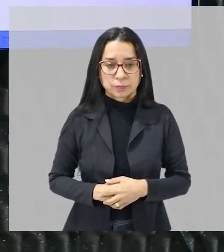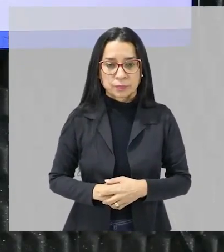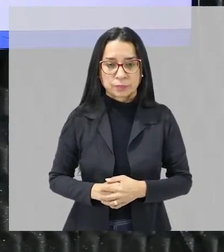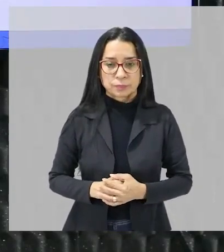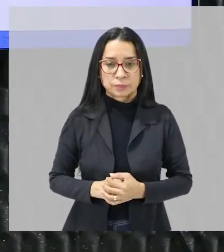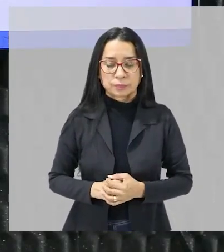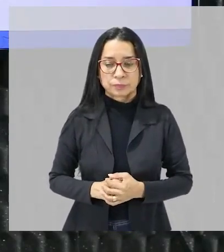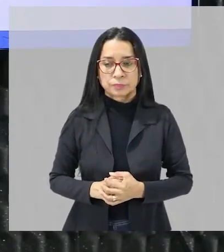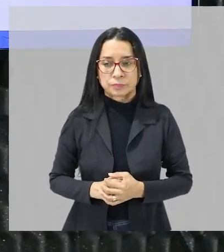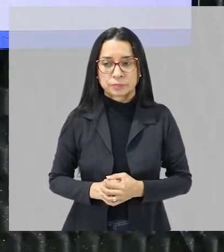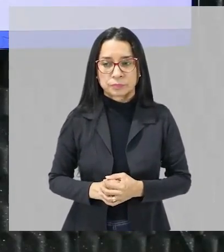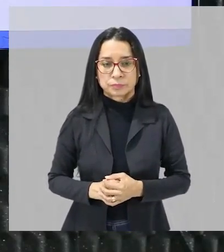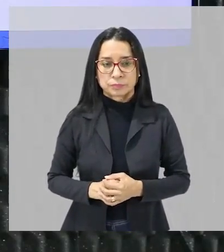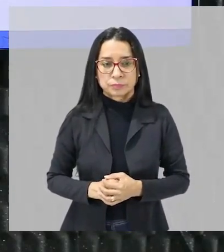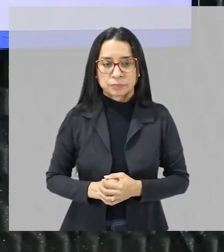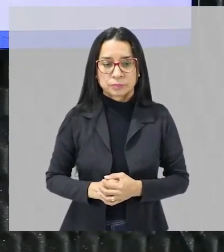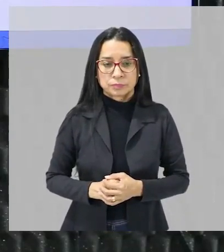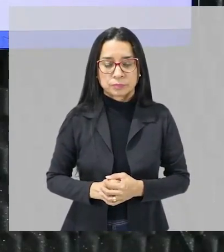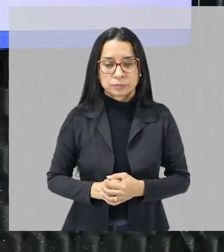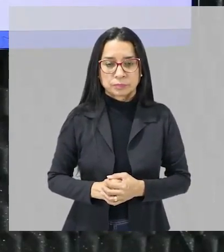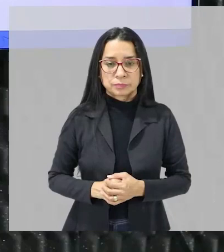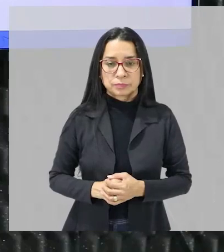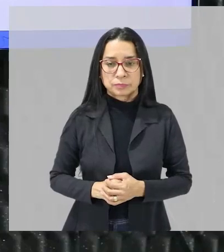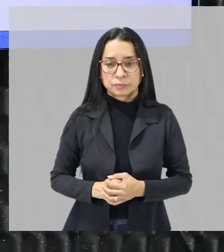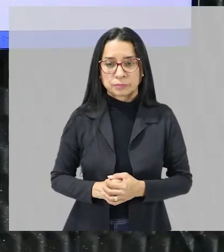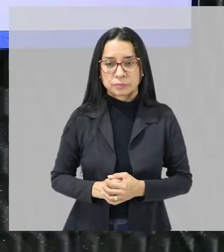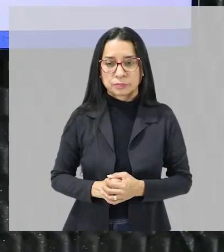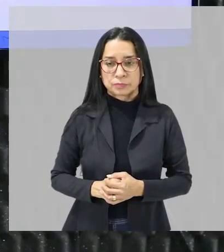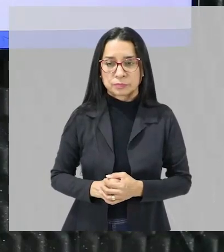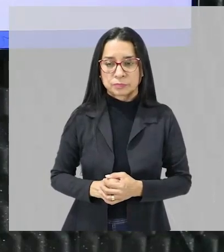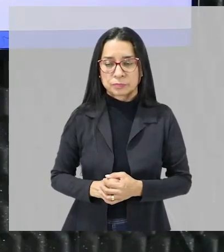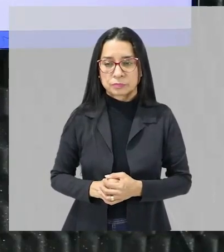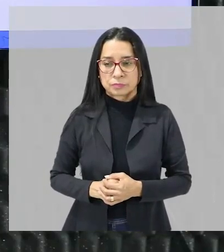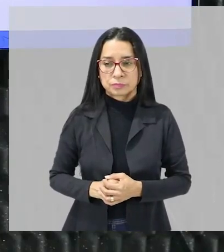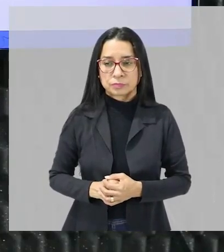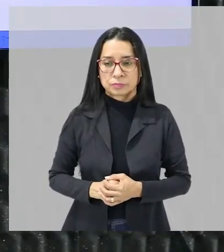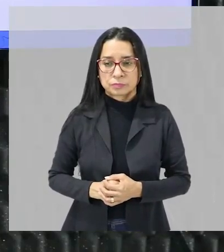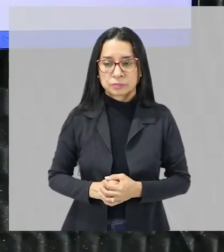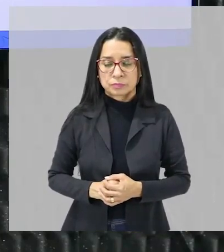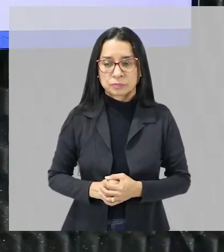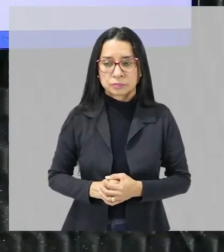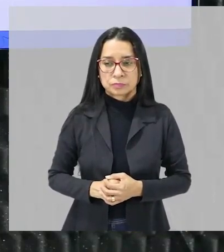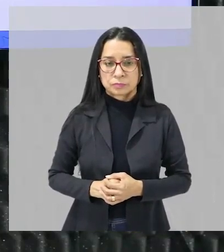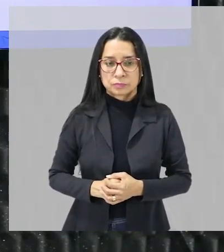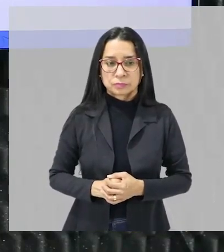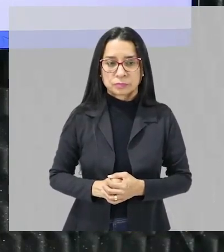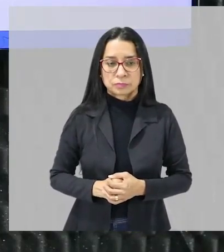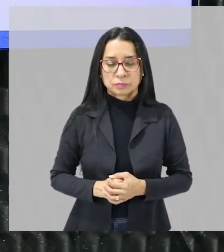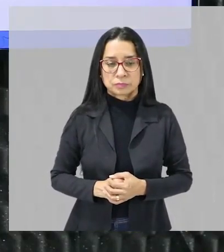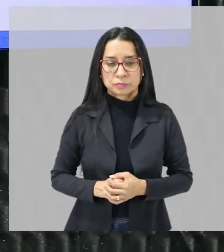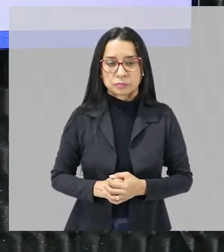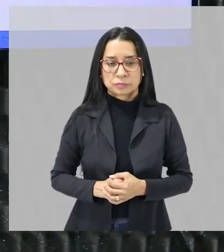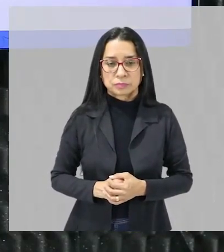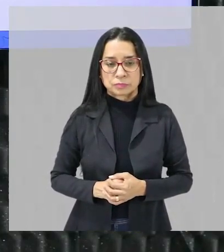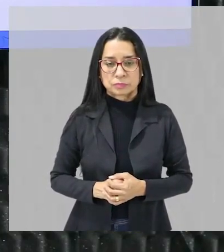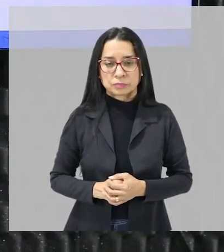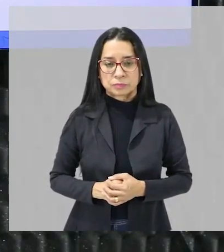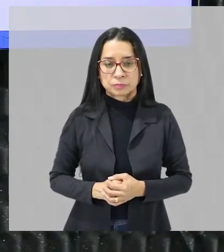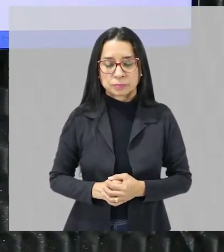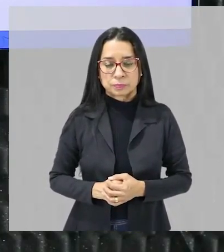manipulação. Os mais elementares processos de produção constituem intervenções no material